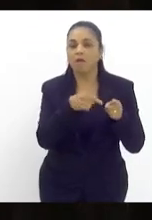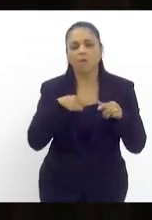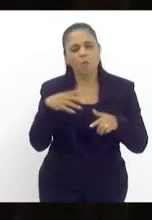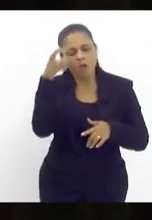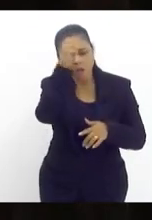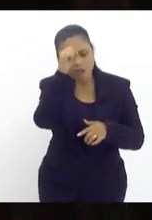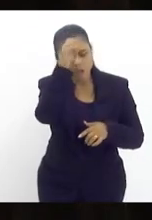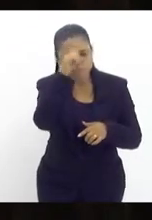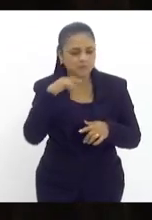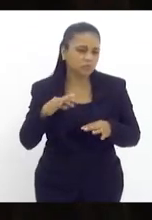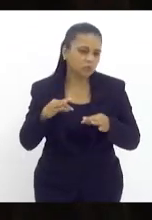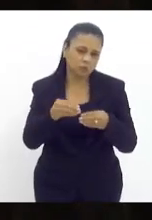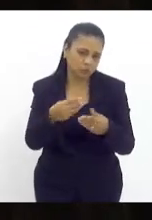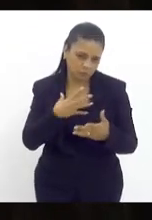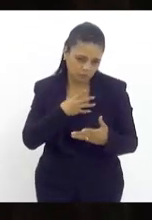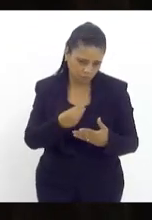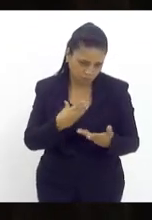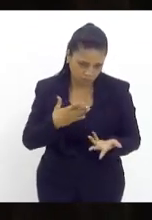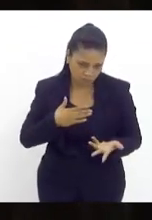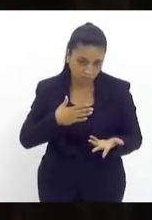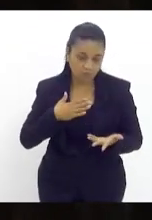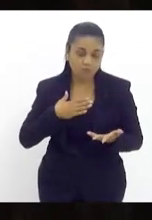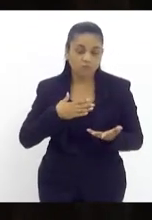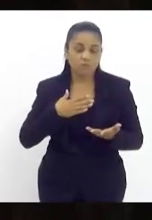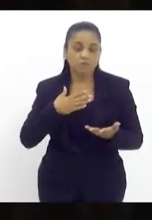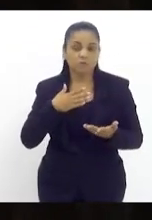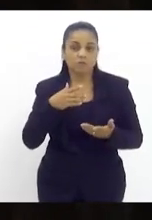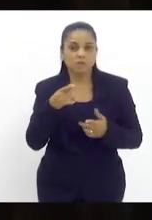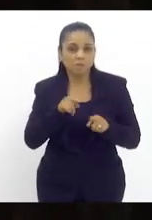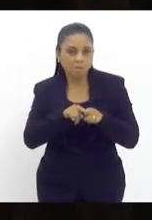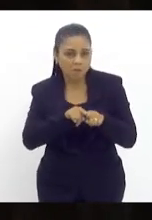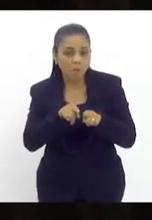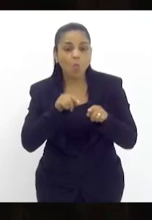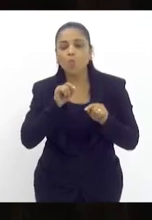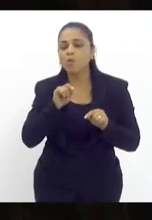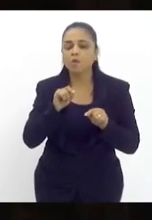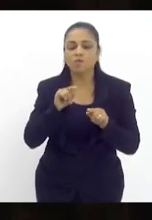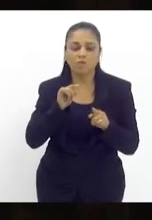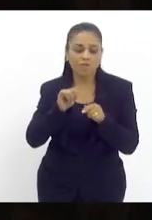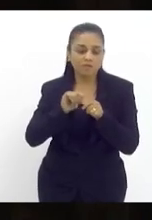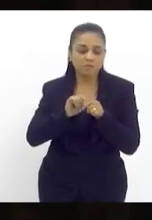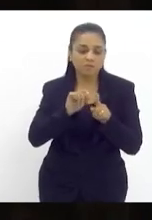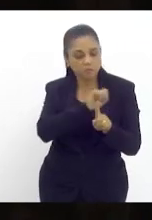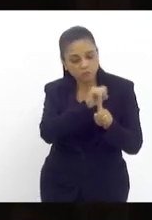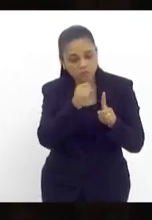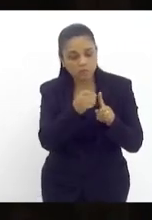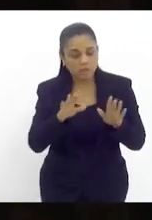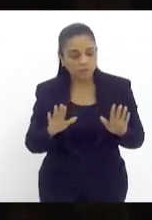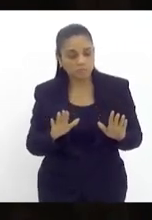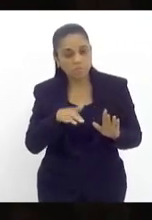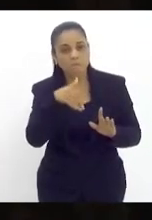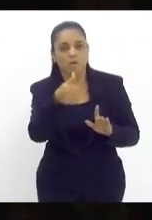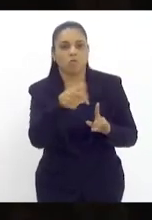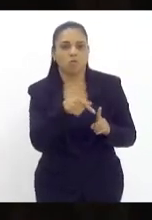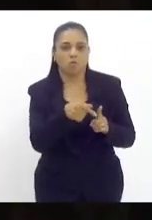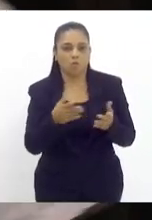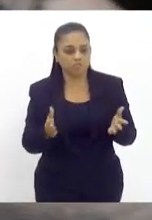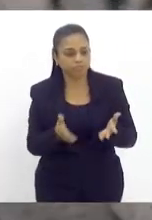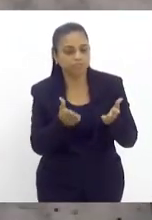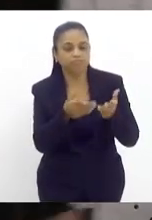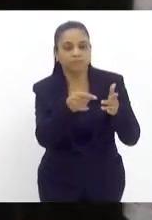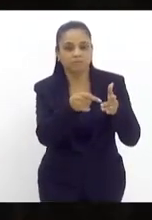pensar no outro, a estar pensando sempre o que eu posso fazer pela sociedade, onde eu vou servir melhor. A família, como